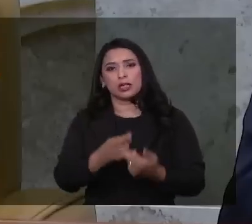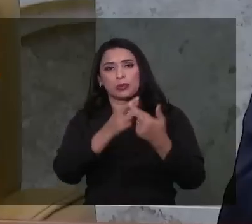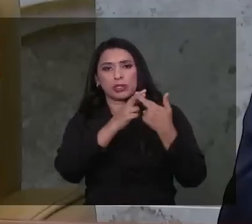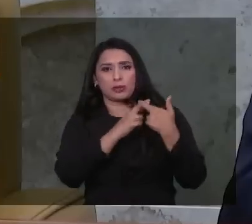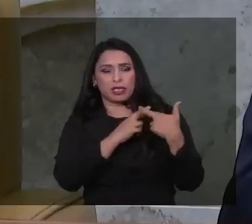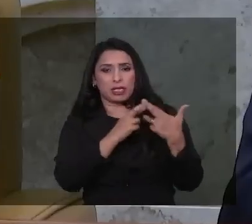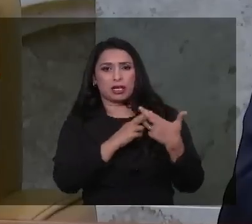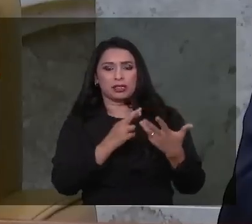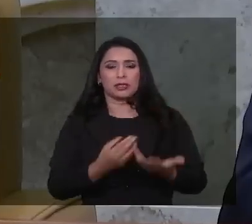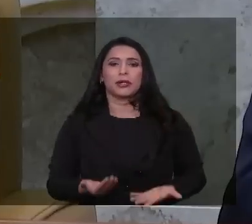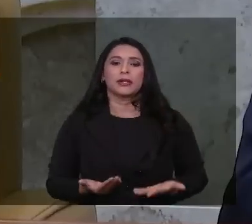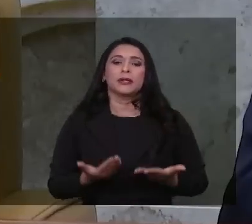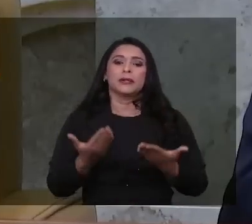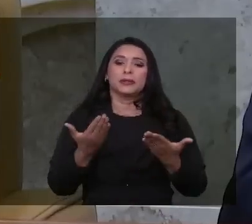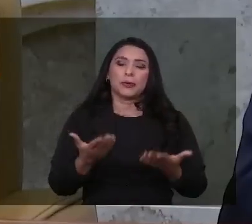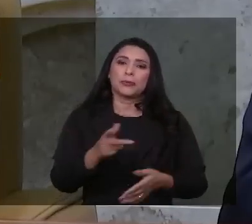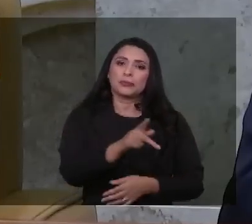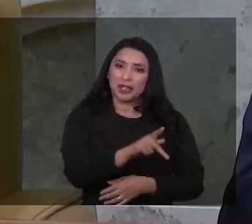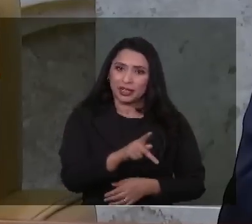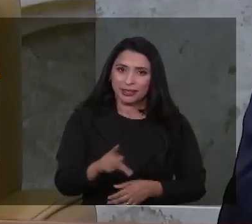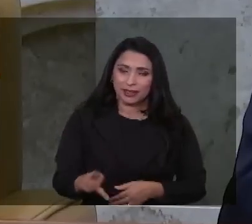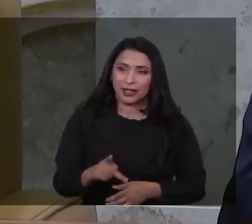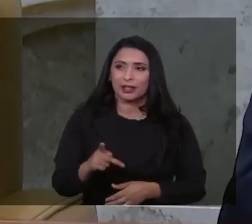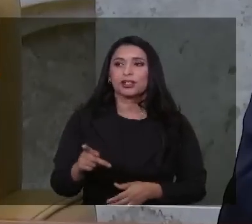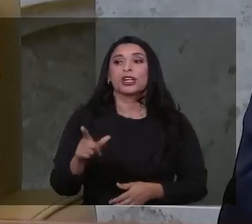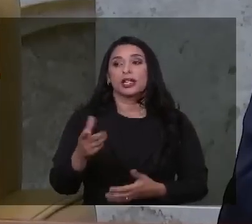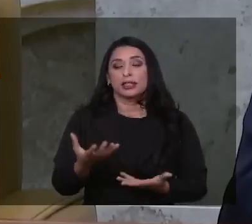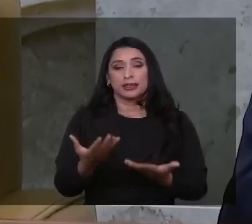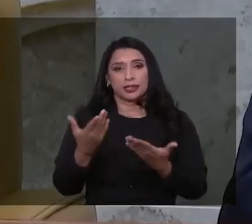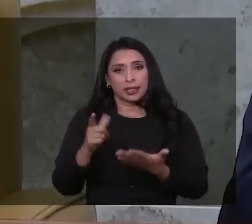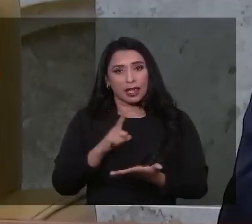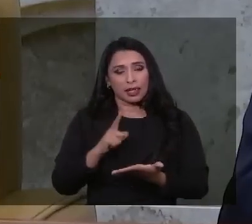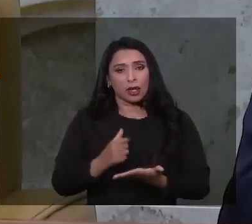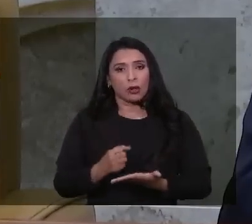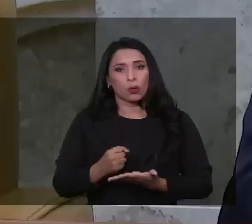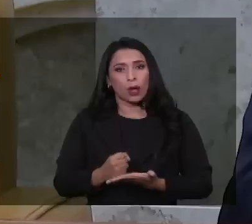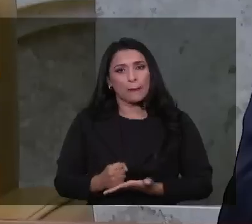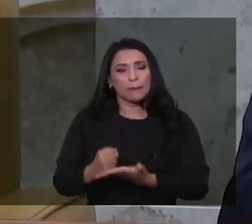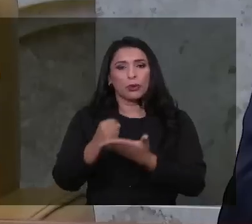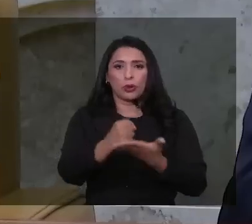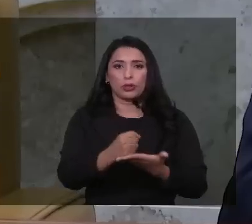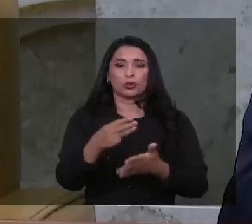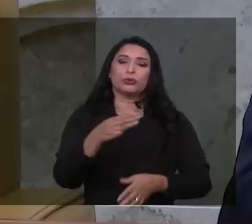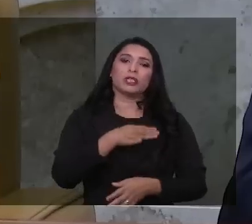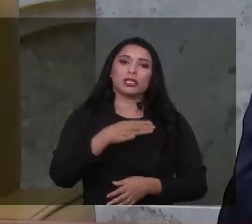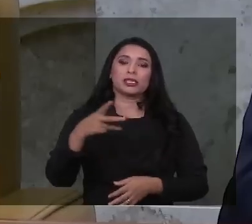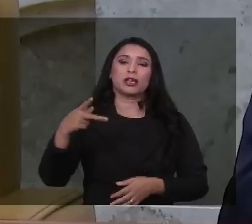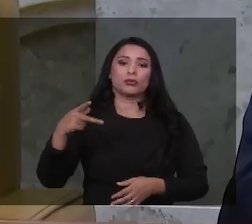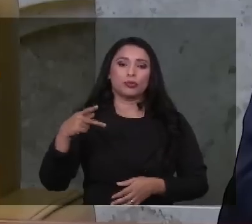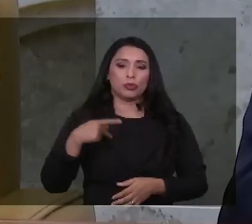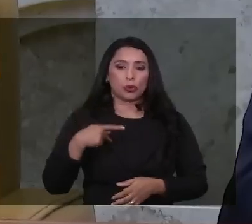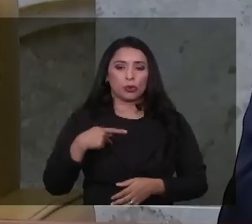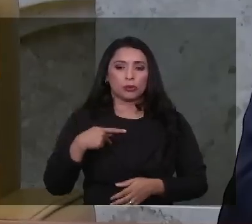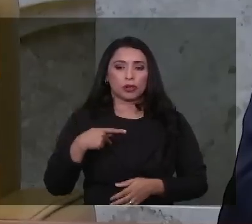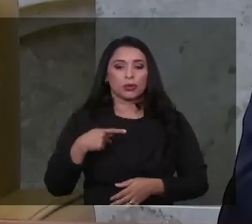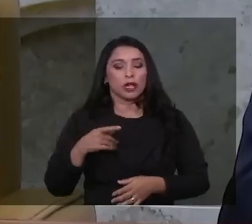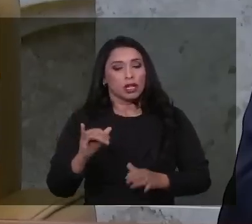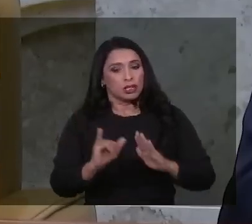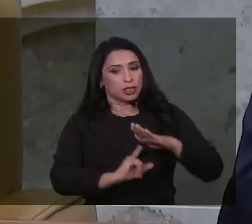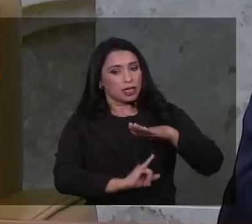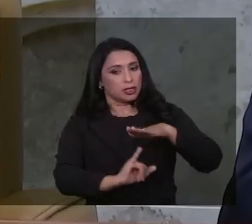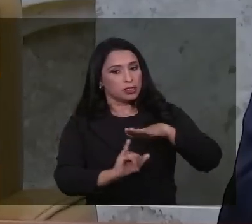Receba, senhor presidente, além do nosso apoio de um Ministério Público reunido